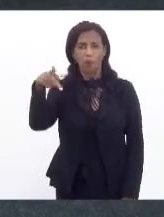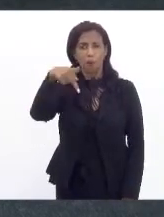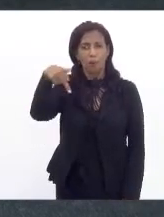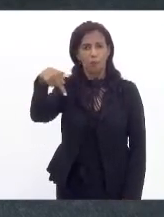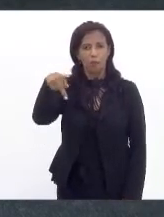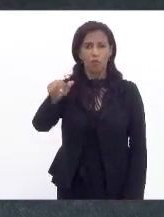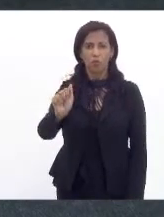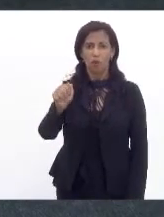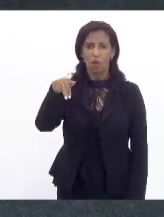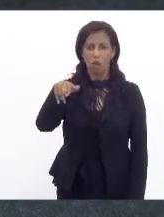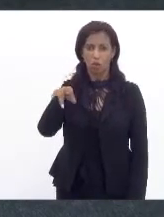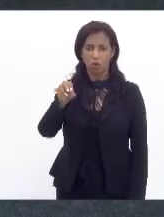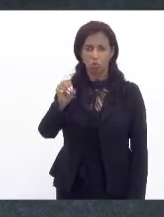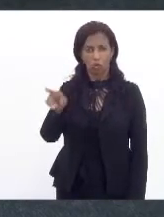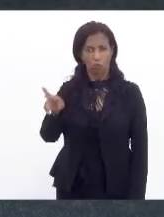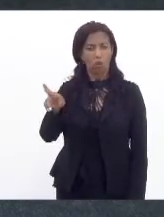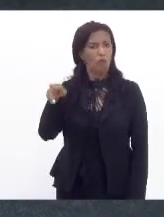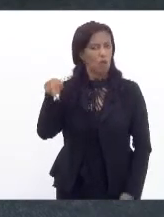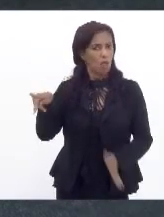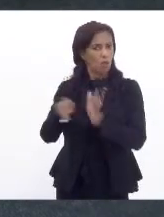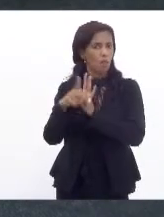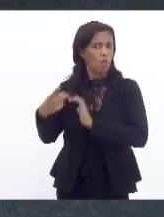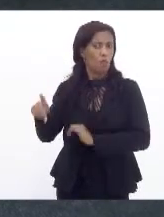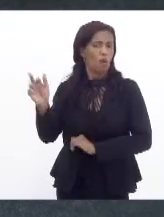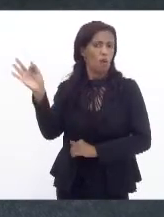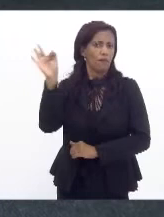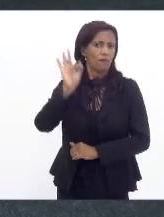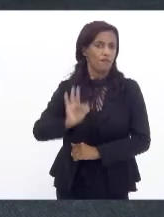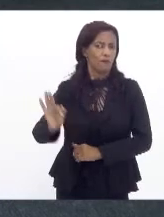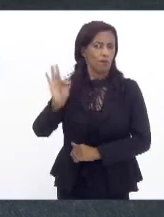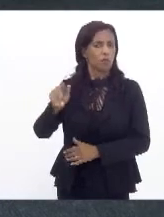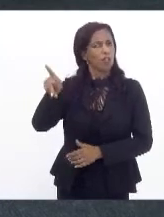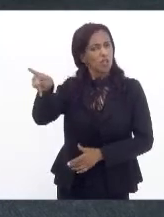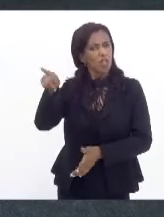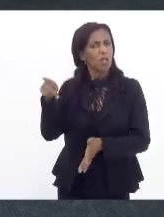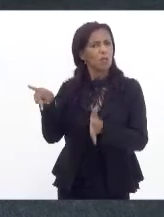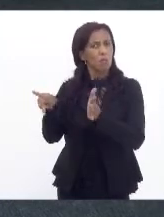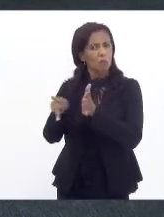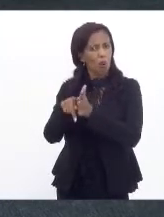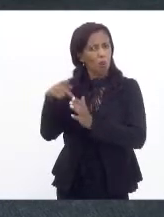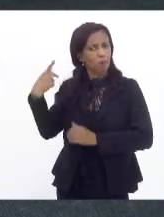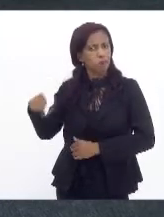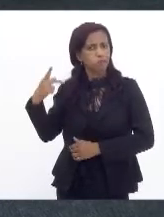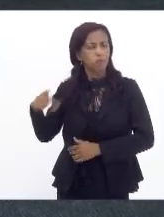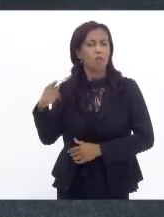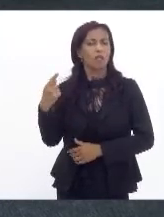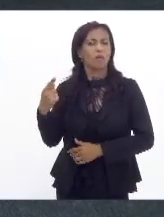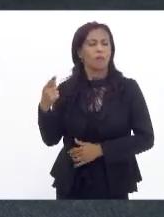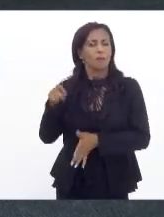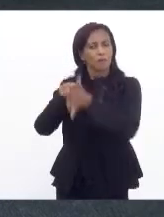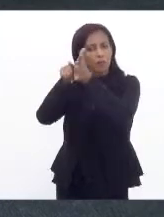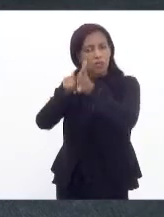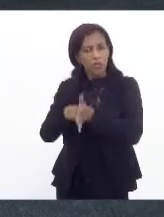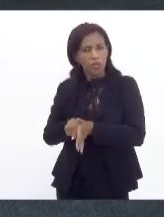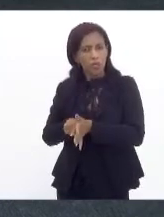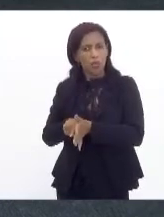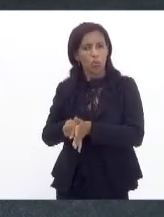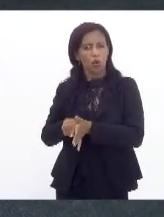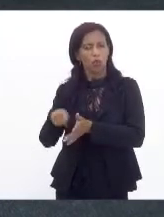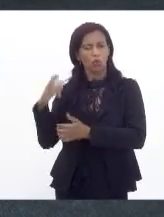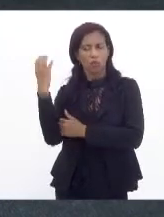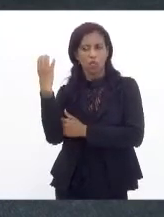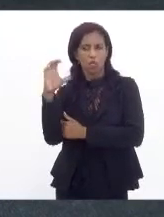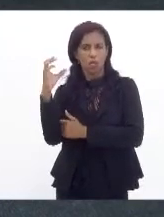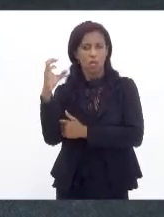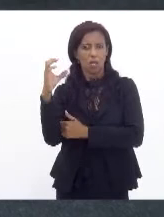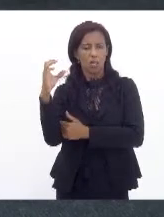Antônio Cláudio Nóbrega, que é o reitor da universidade. Professor ele mesmo, pesquisador do Instituto Biomédico, um quadro da ciência brasileira,